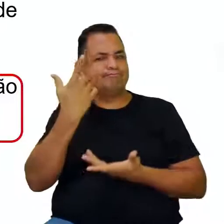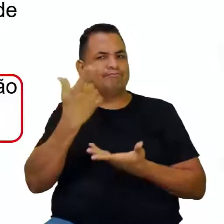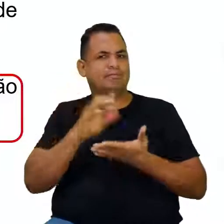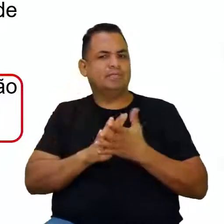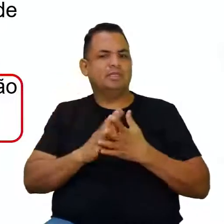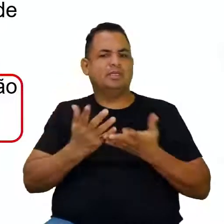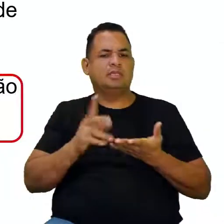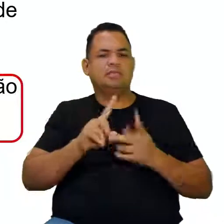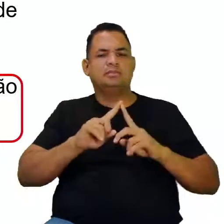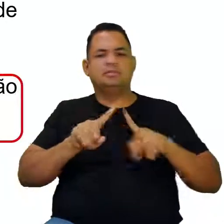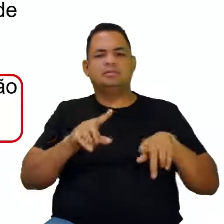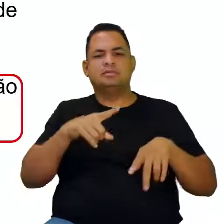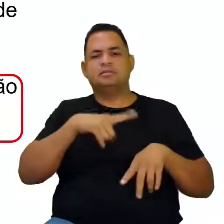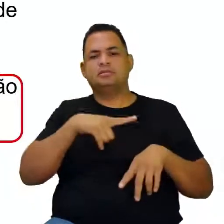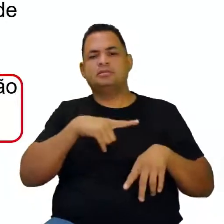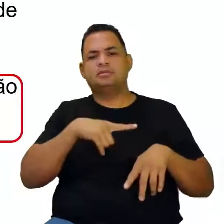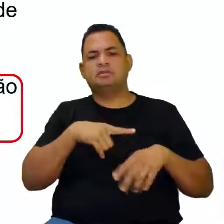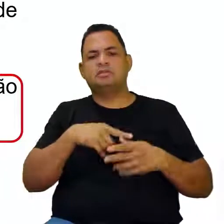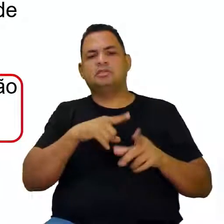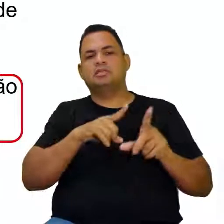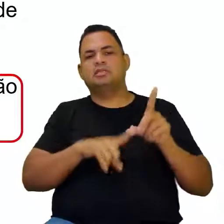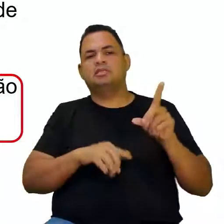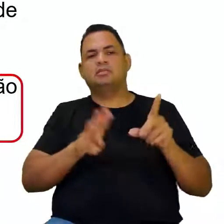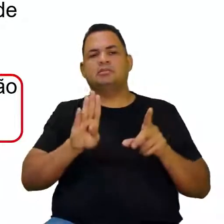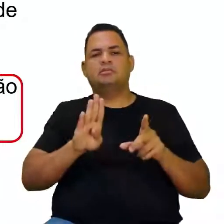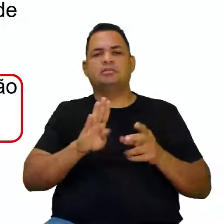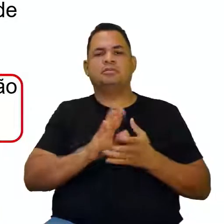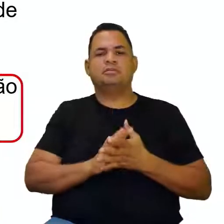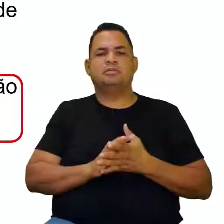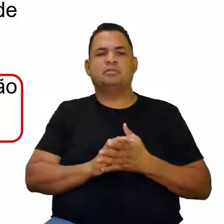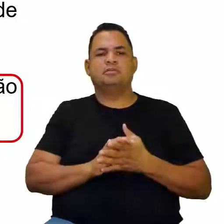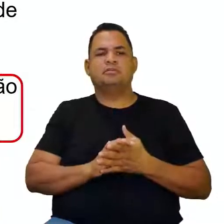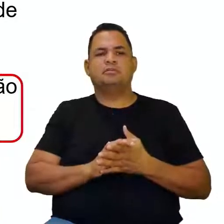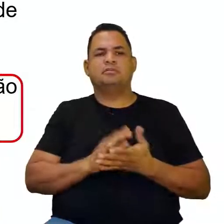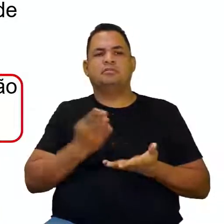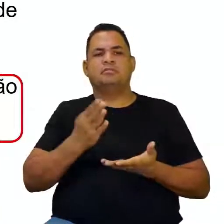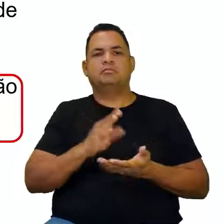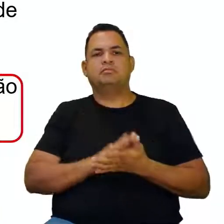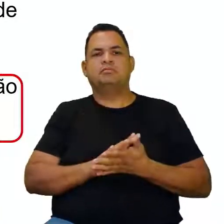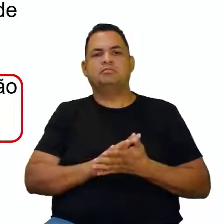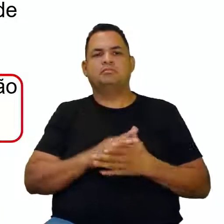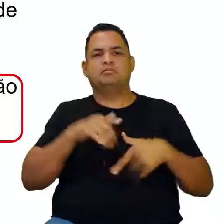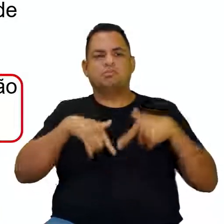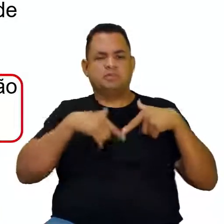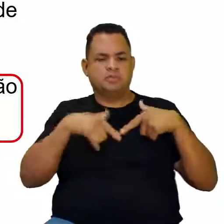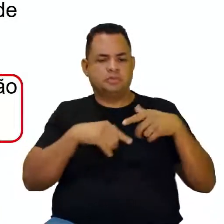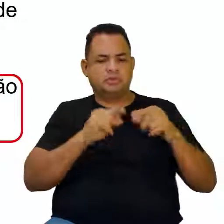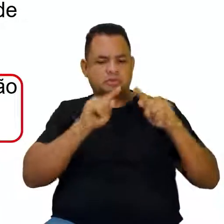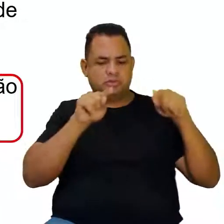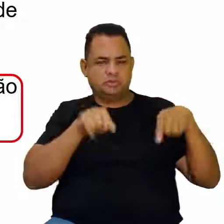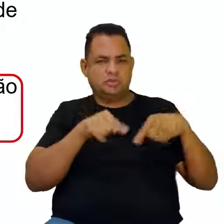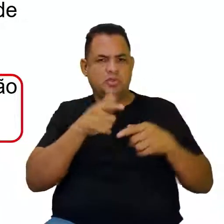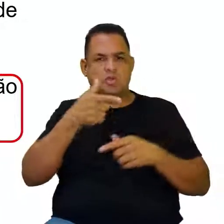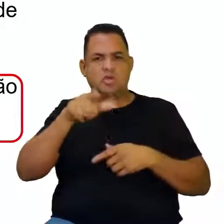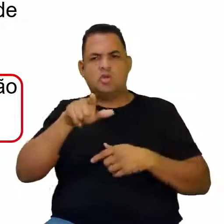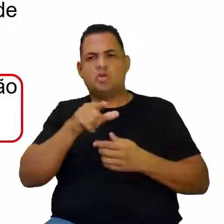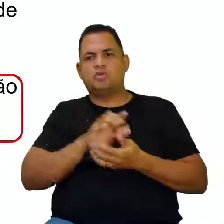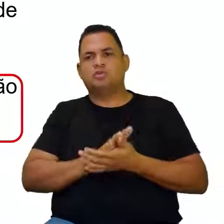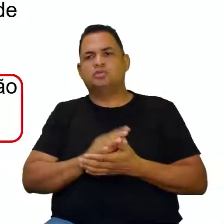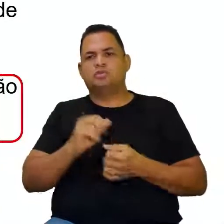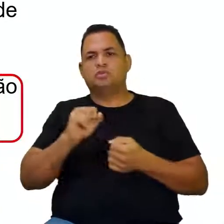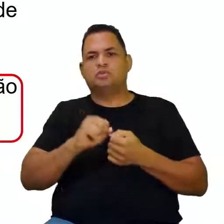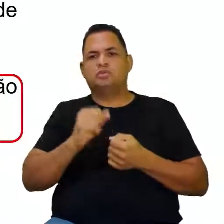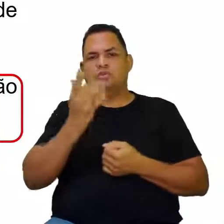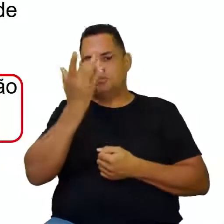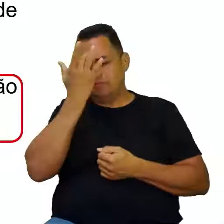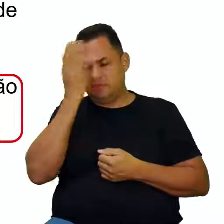professora, tem essa dali, a letra B, que fala que a embalagem, a produção de embalagens a partir de outras que já foram usadas